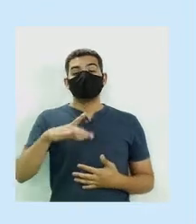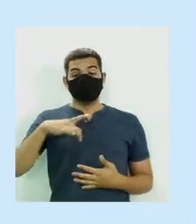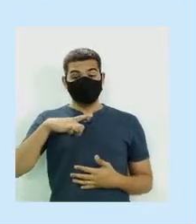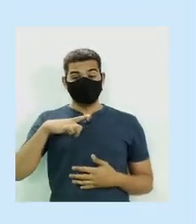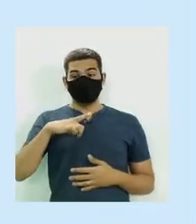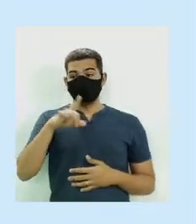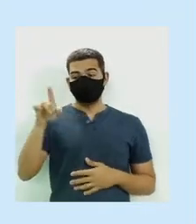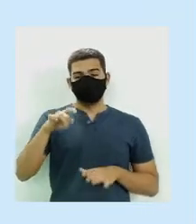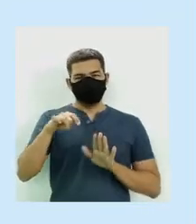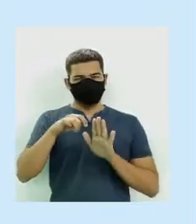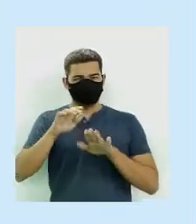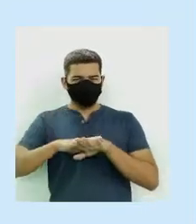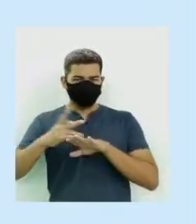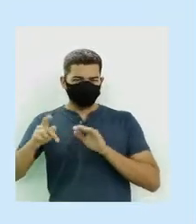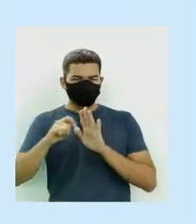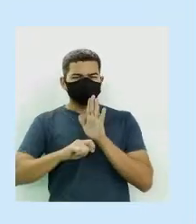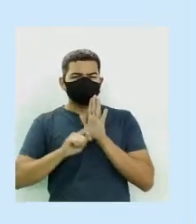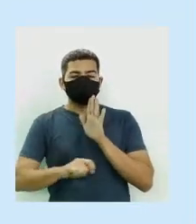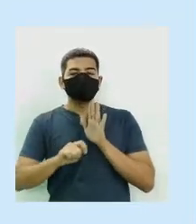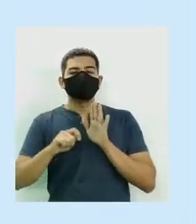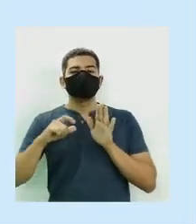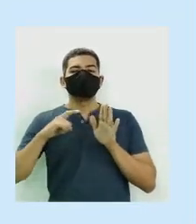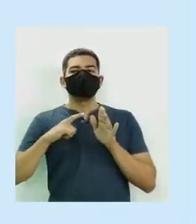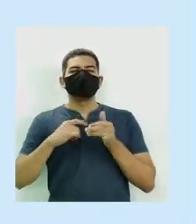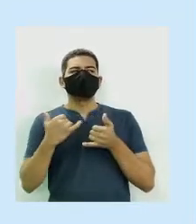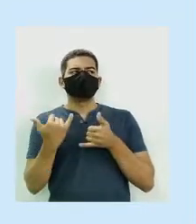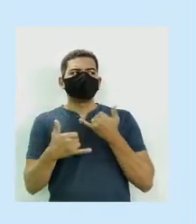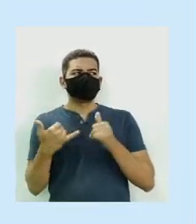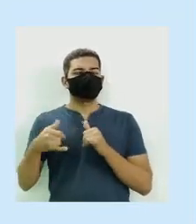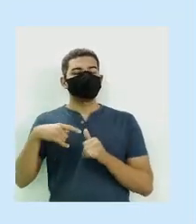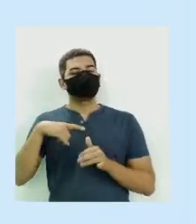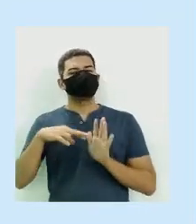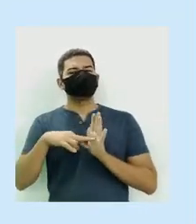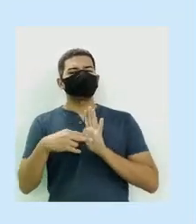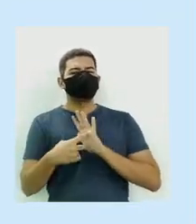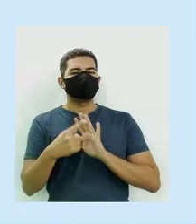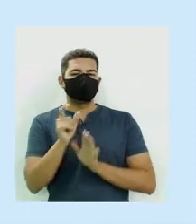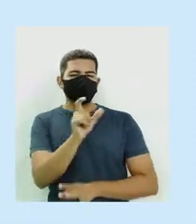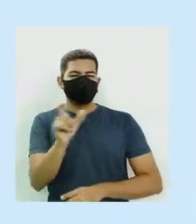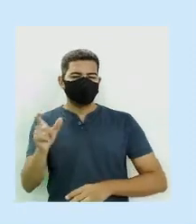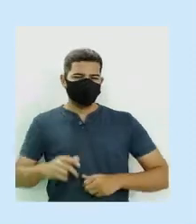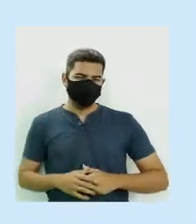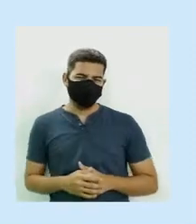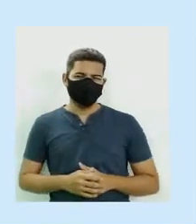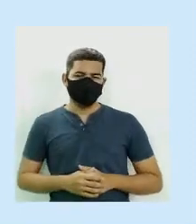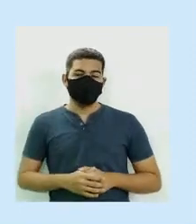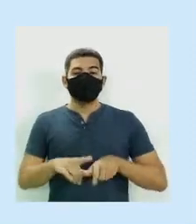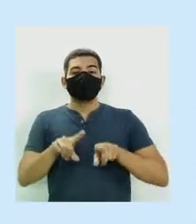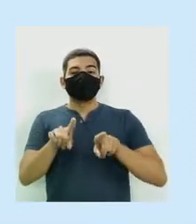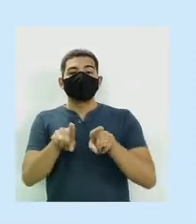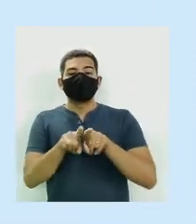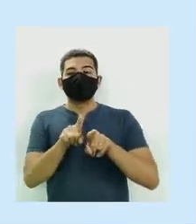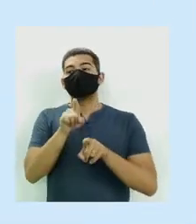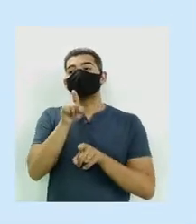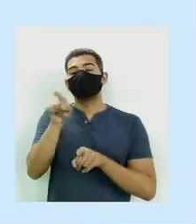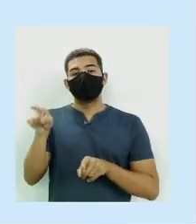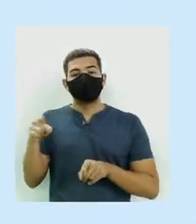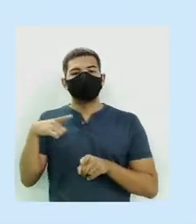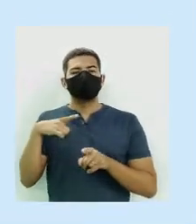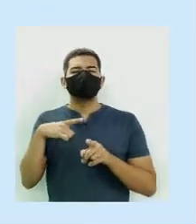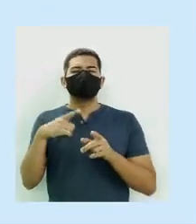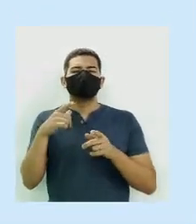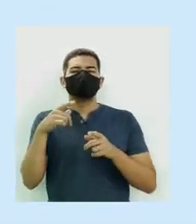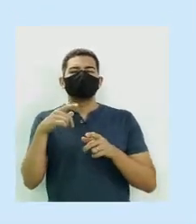que o autor ele vai brincar um pouco mais com o significado das palavras, vai utilizar mais as figuras de